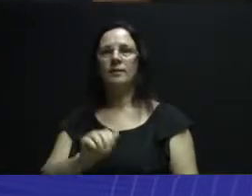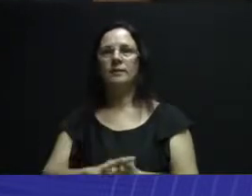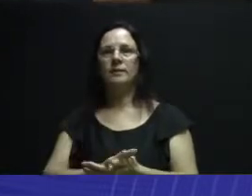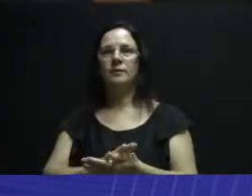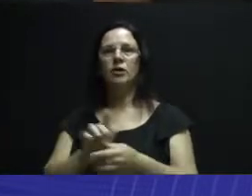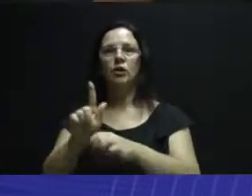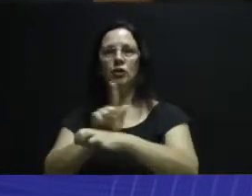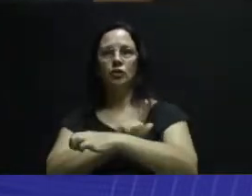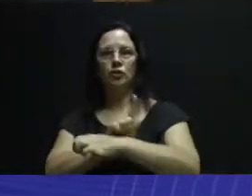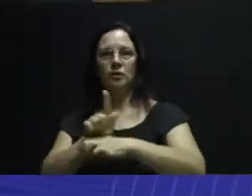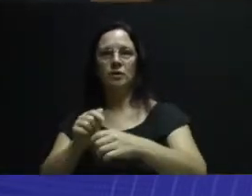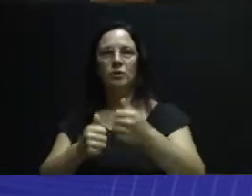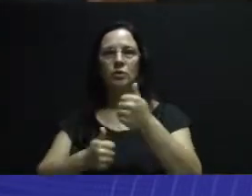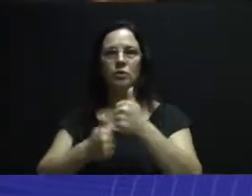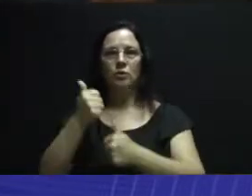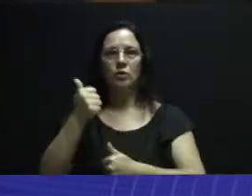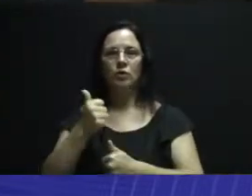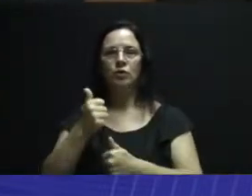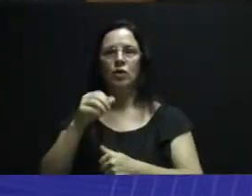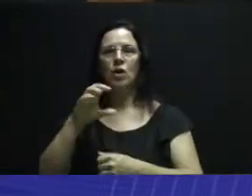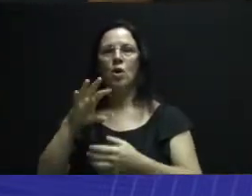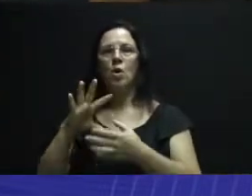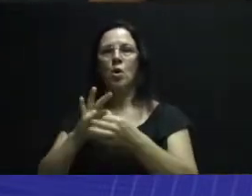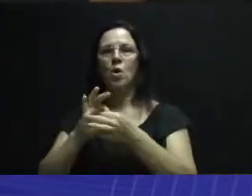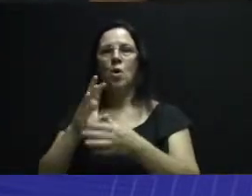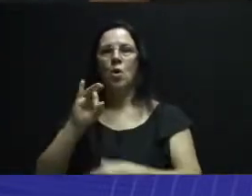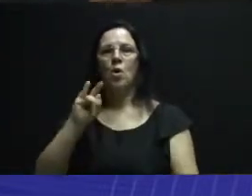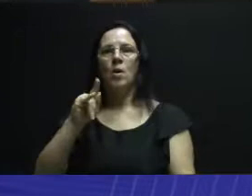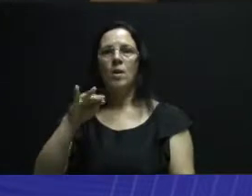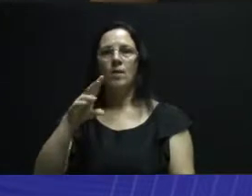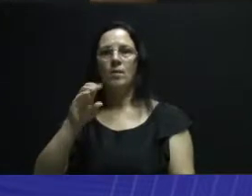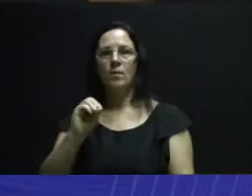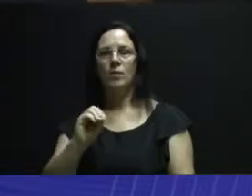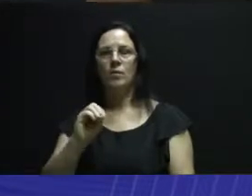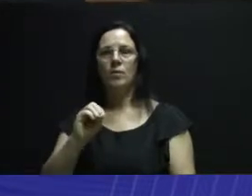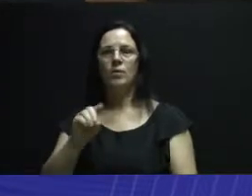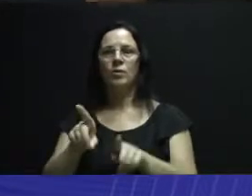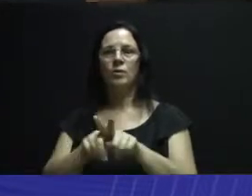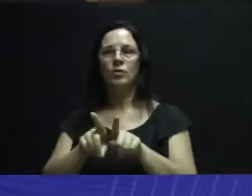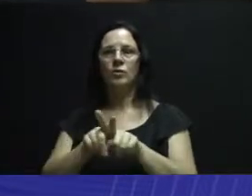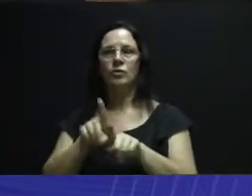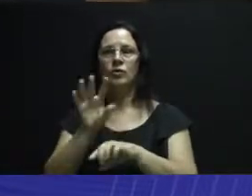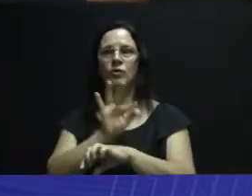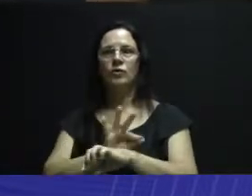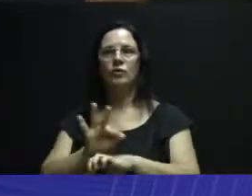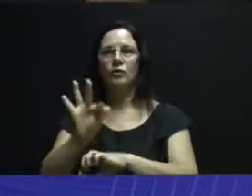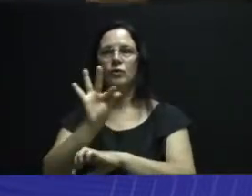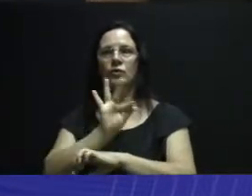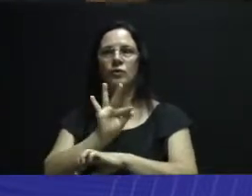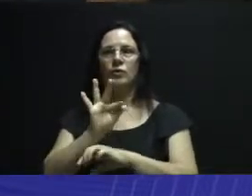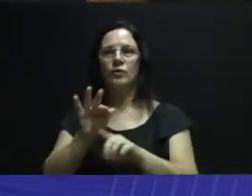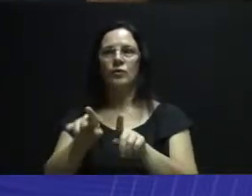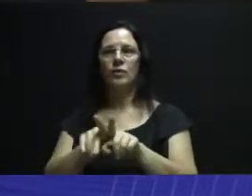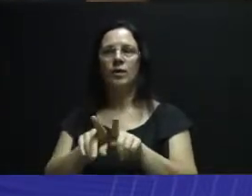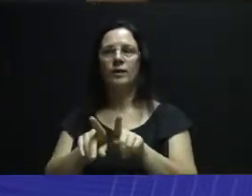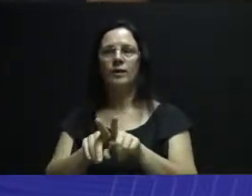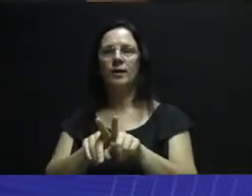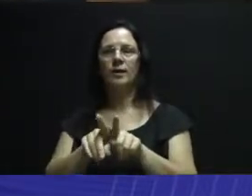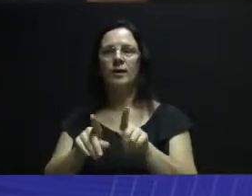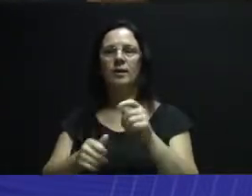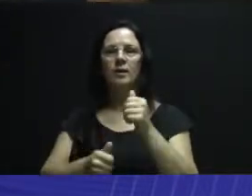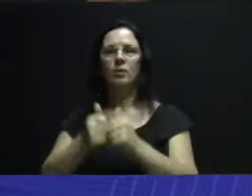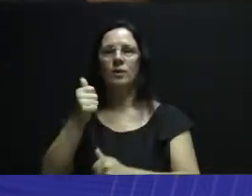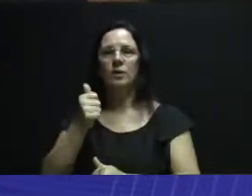gestão esportiva no Instituto Olímpico Brasileiro e também foi docente universitário especializado em atletismo